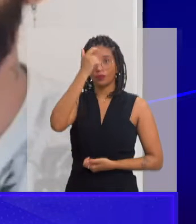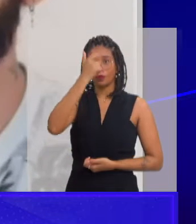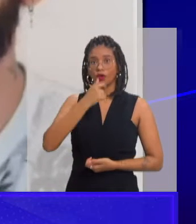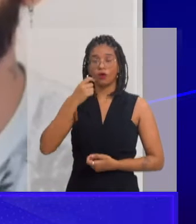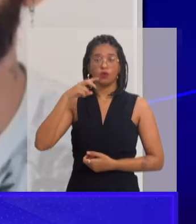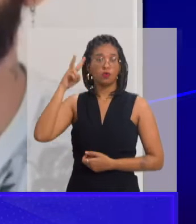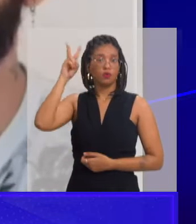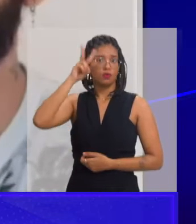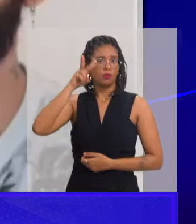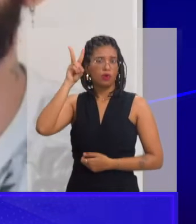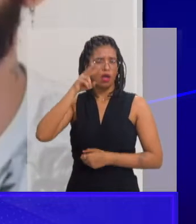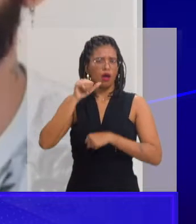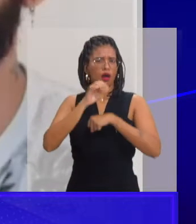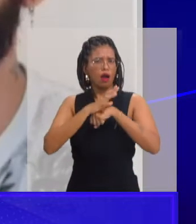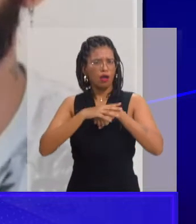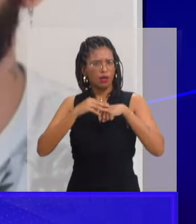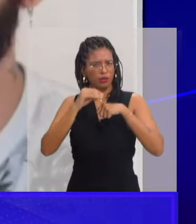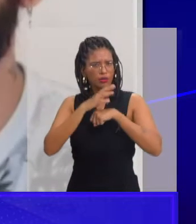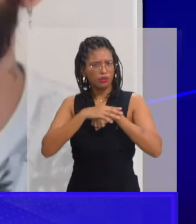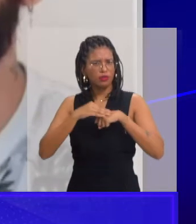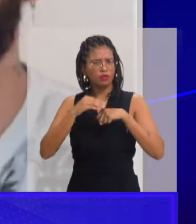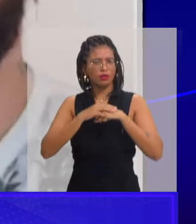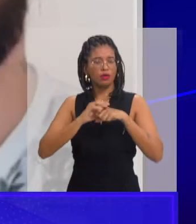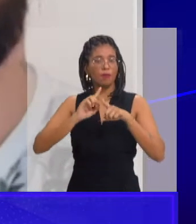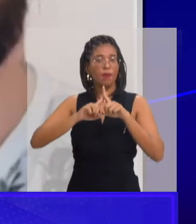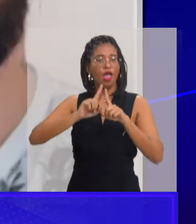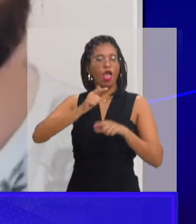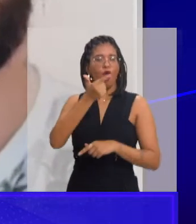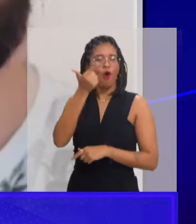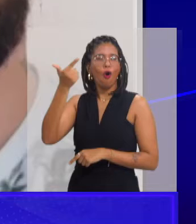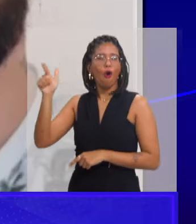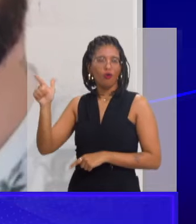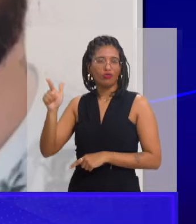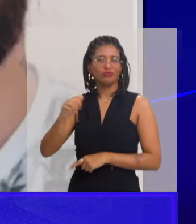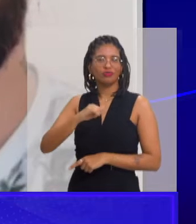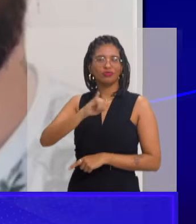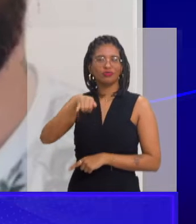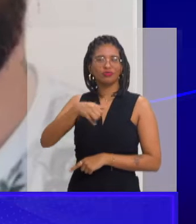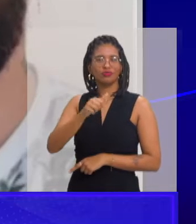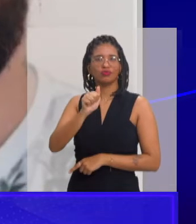como é que era o Jader antes, o jornalista Jader, antes desse acidente?